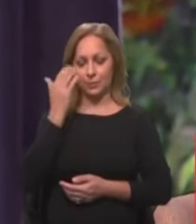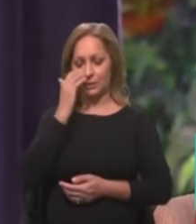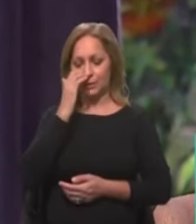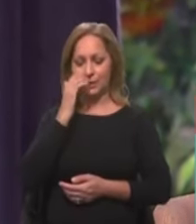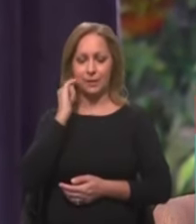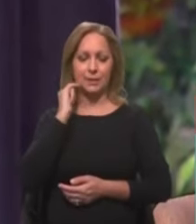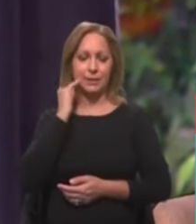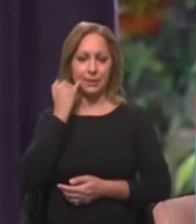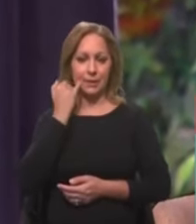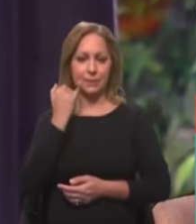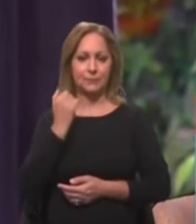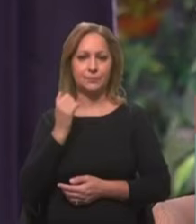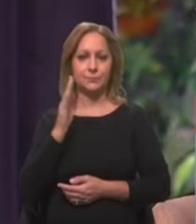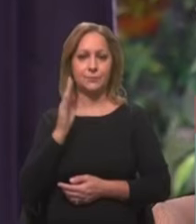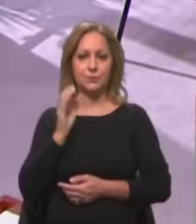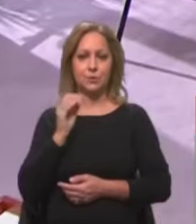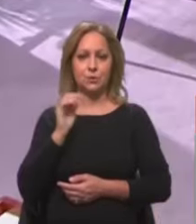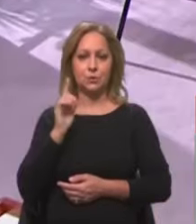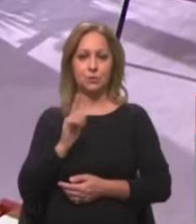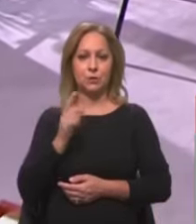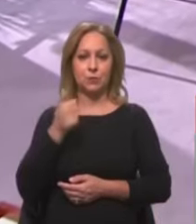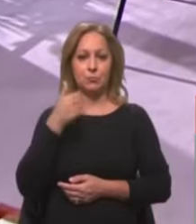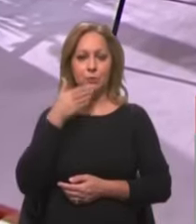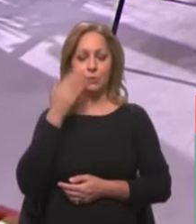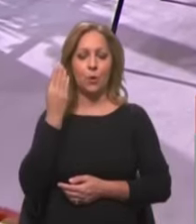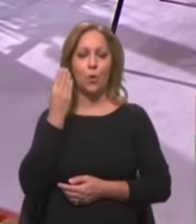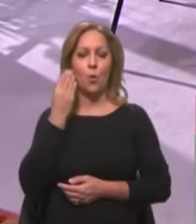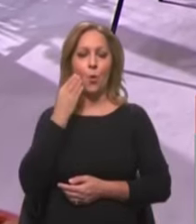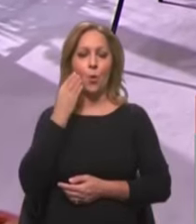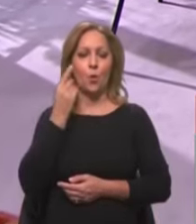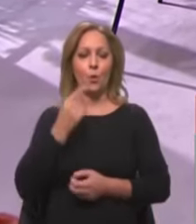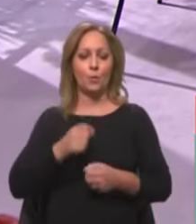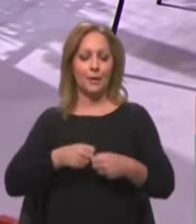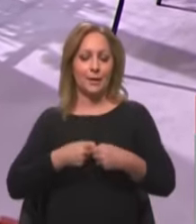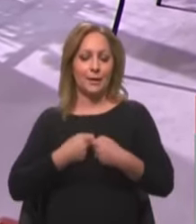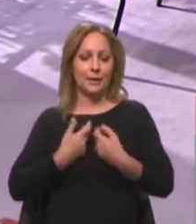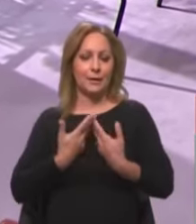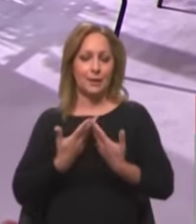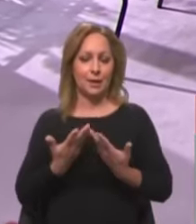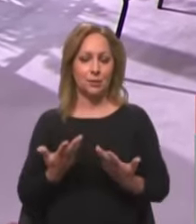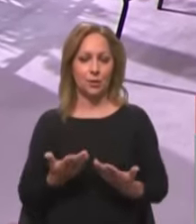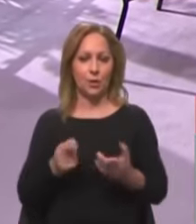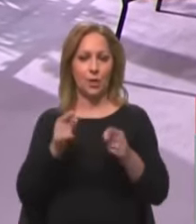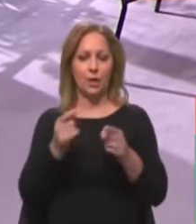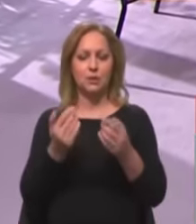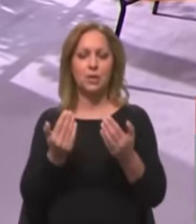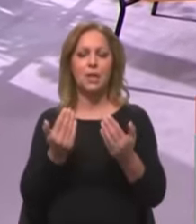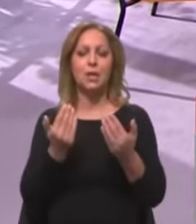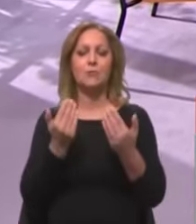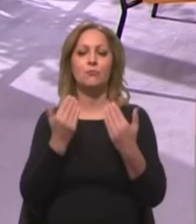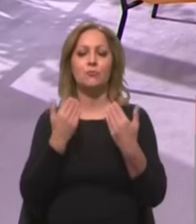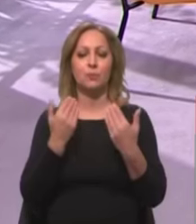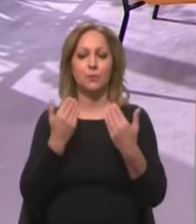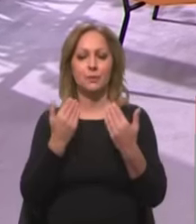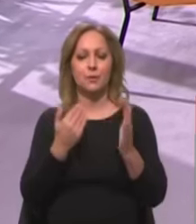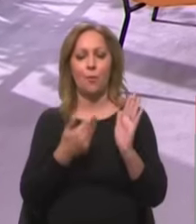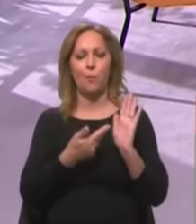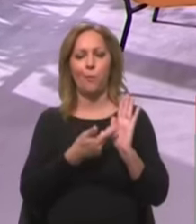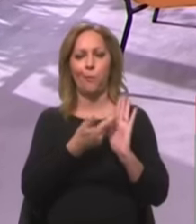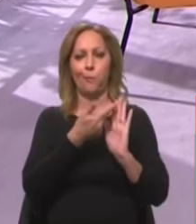Diana. José, bom dia. Como é que reage a esta notícia, a tudo isto que tem saído na